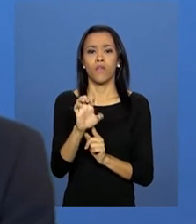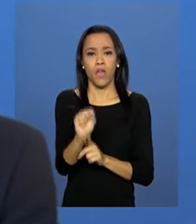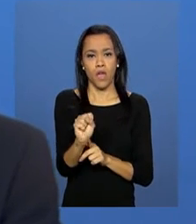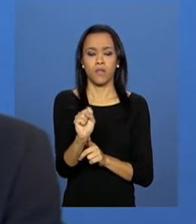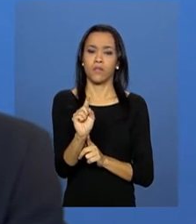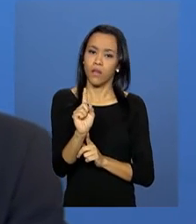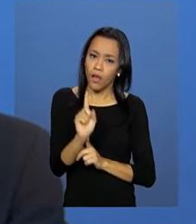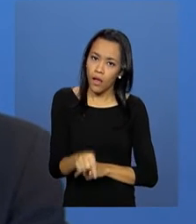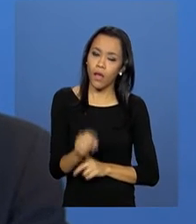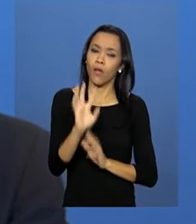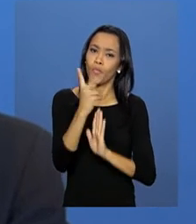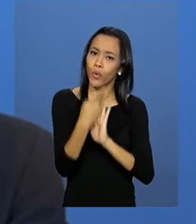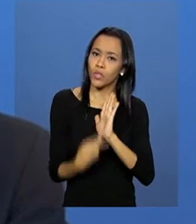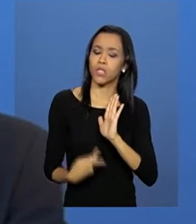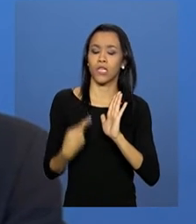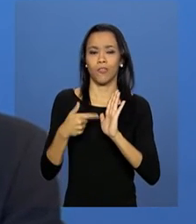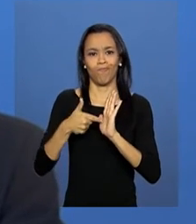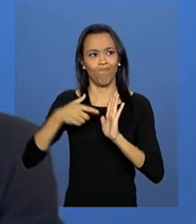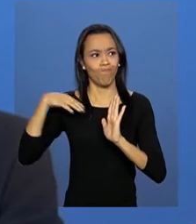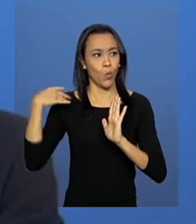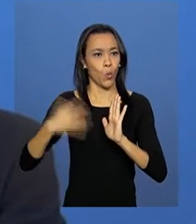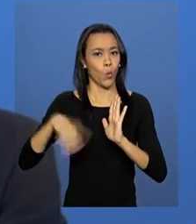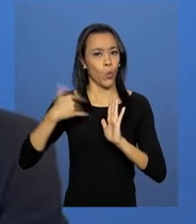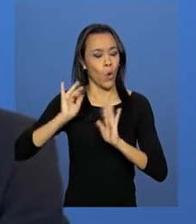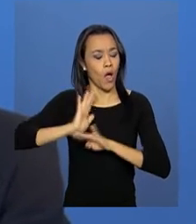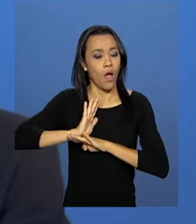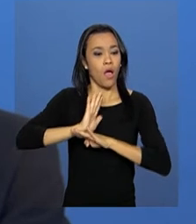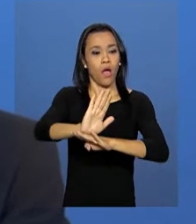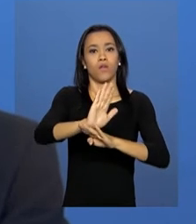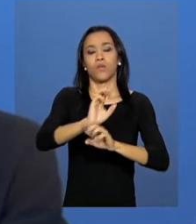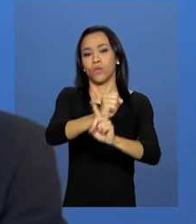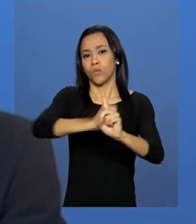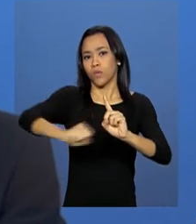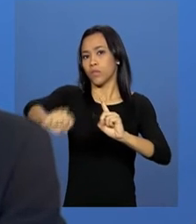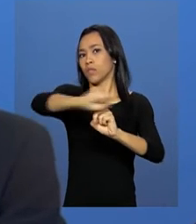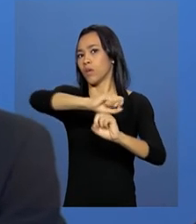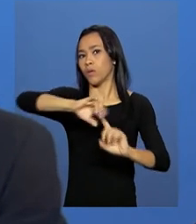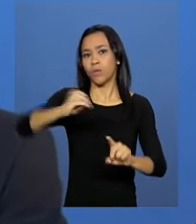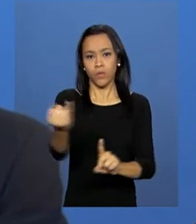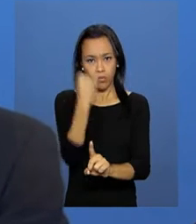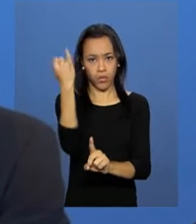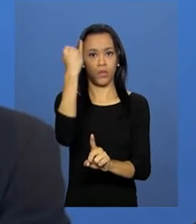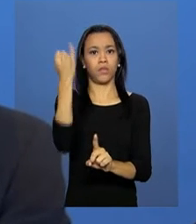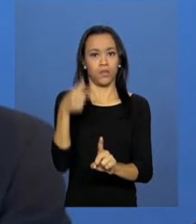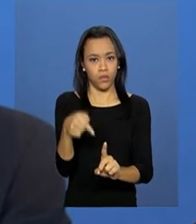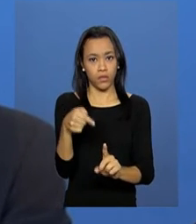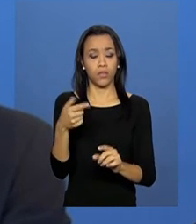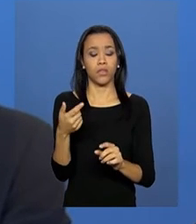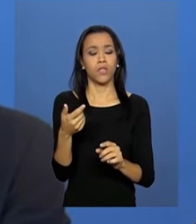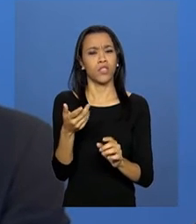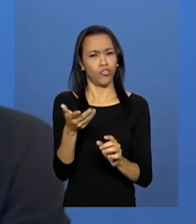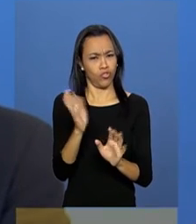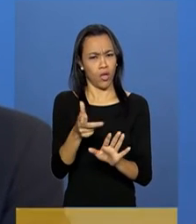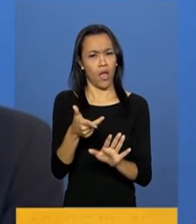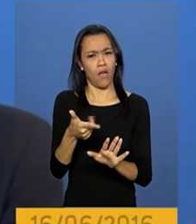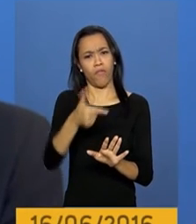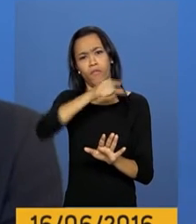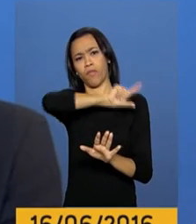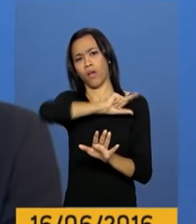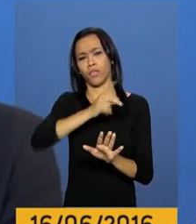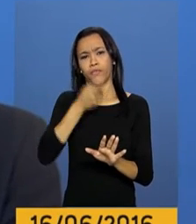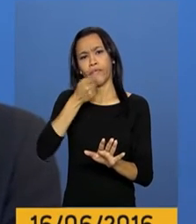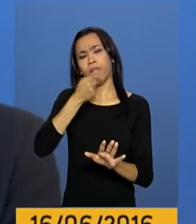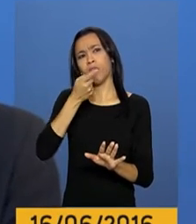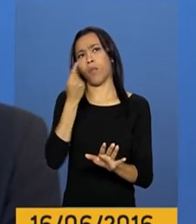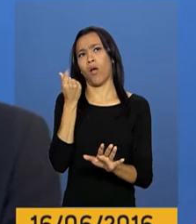caracterizadamente, é um projeto que tem um impacto social extremamente relevante. Nós dissemos isso desde o primeiro momento que